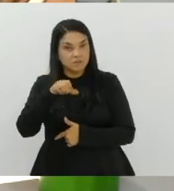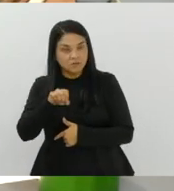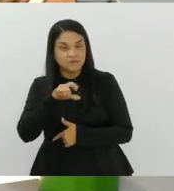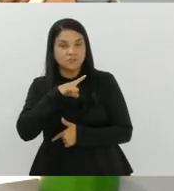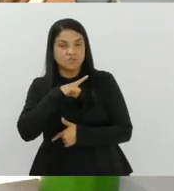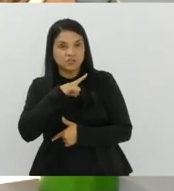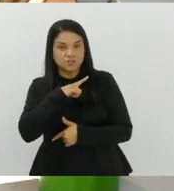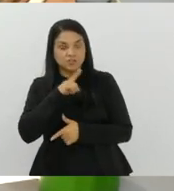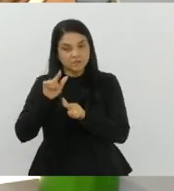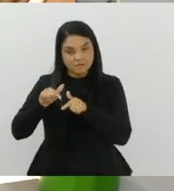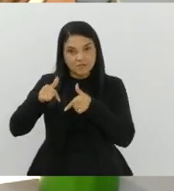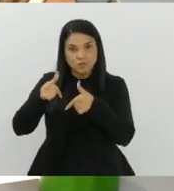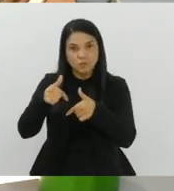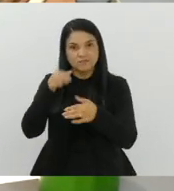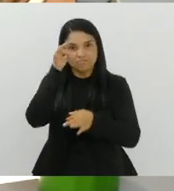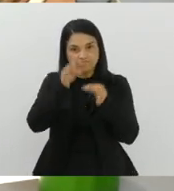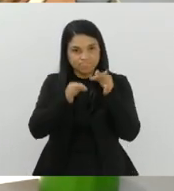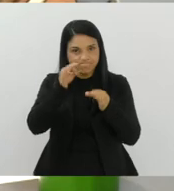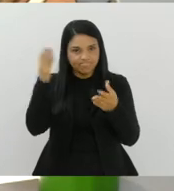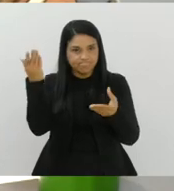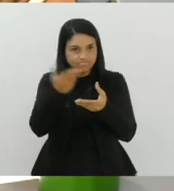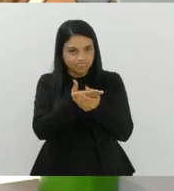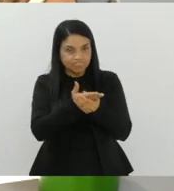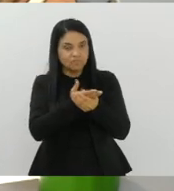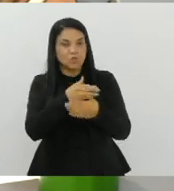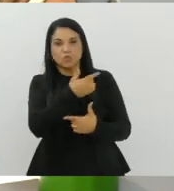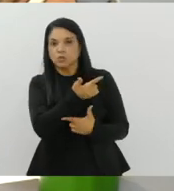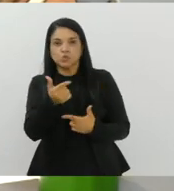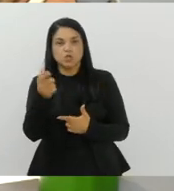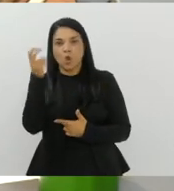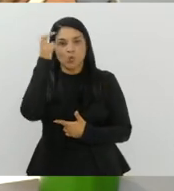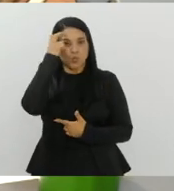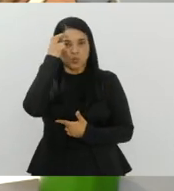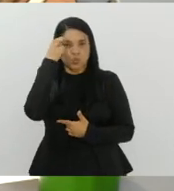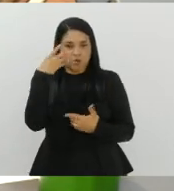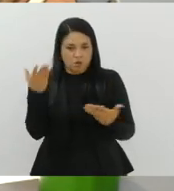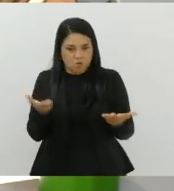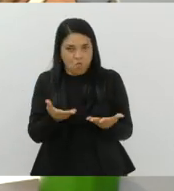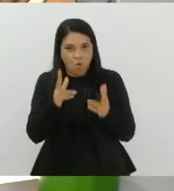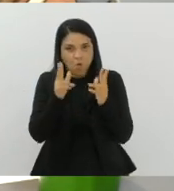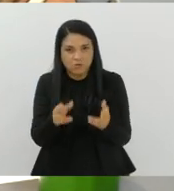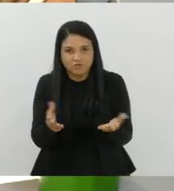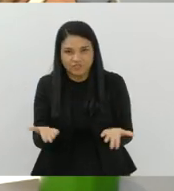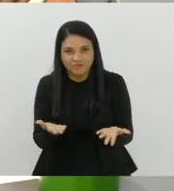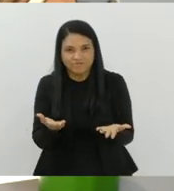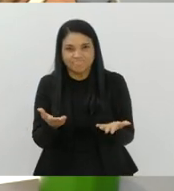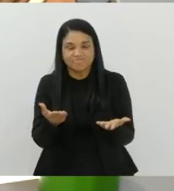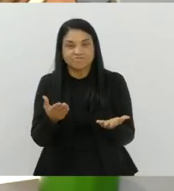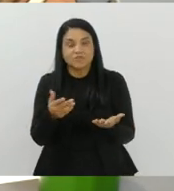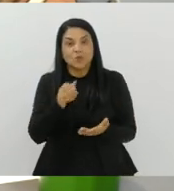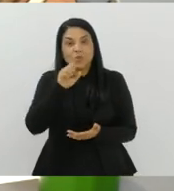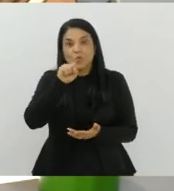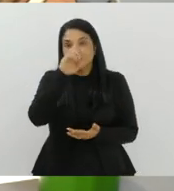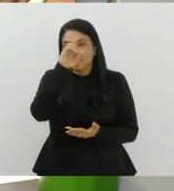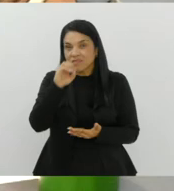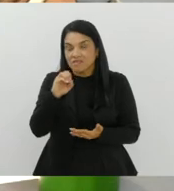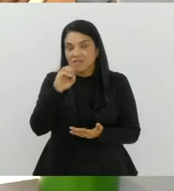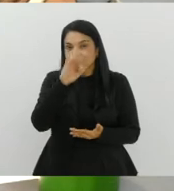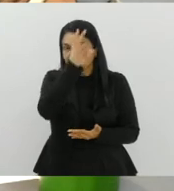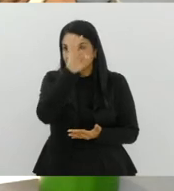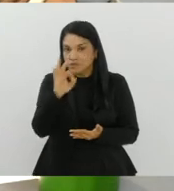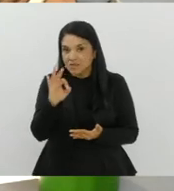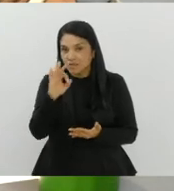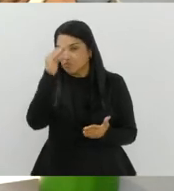tinha as ações judiciais, não havia essa cultura do descumprimento que é hoje. Hoje, praticamente 80%